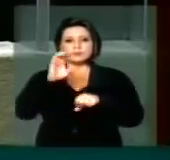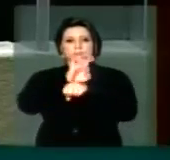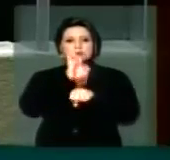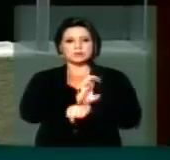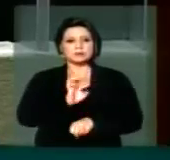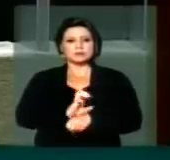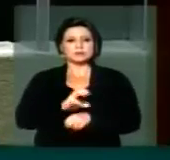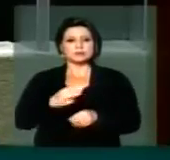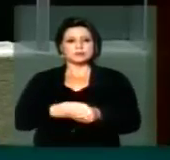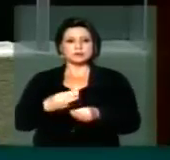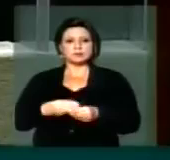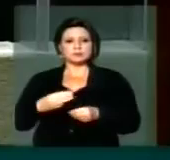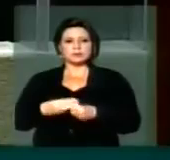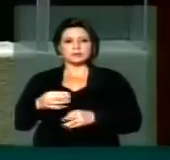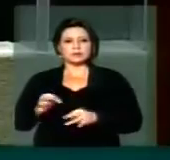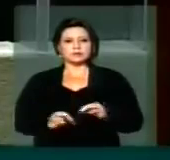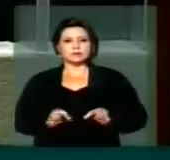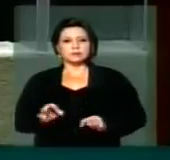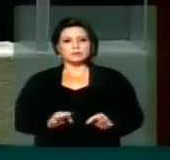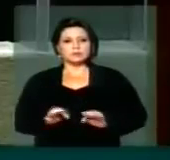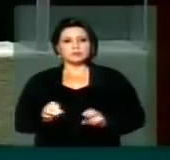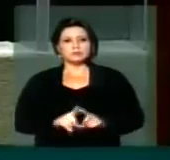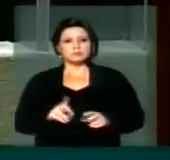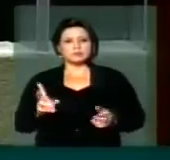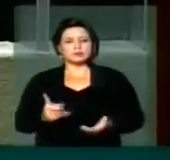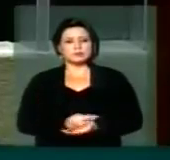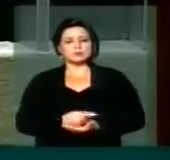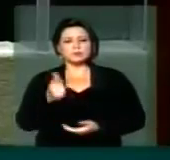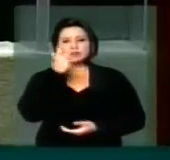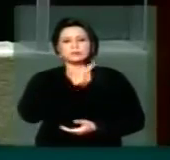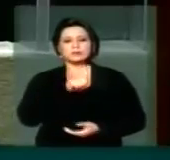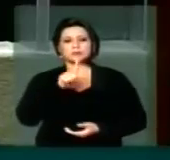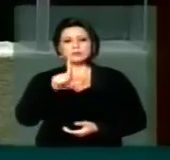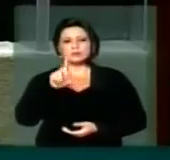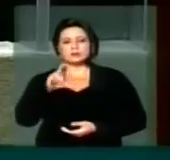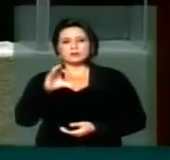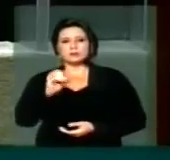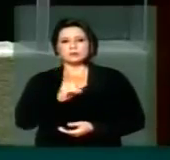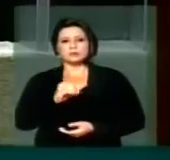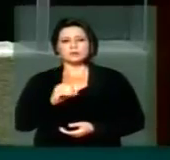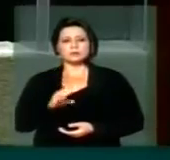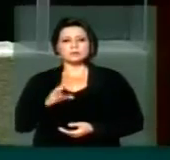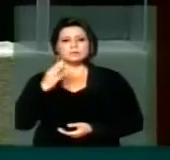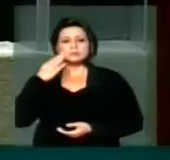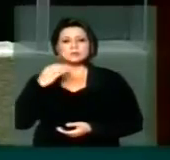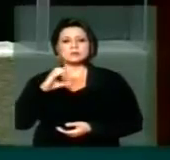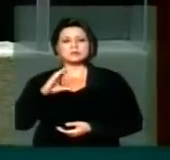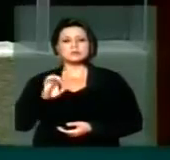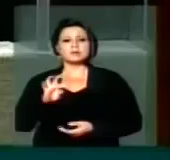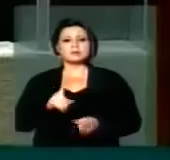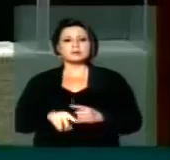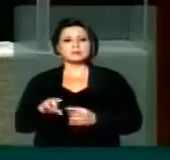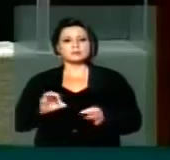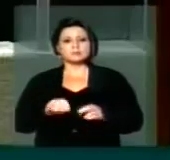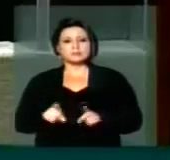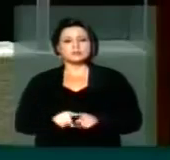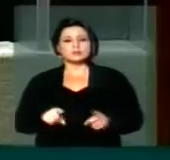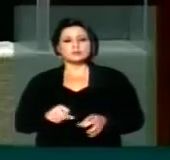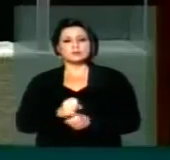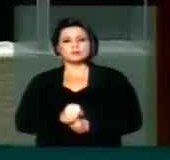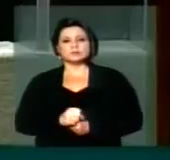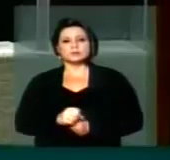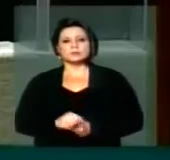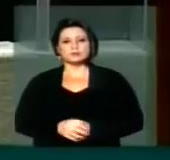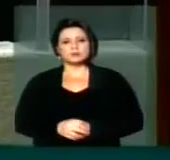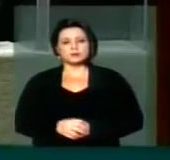estados e municípios da União, e os eventuais lucros do Banco Central e até os rendimentos da conta única